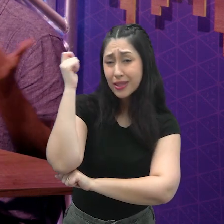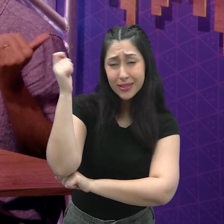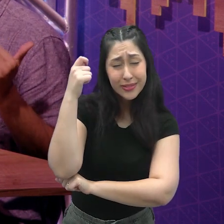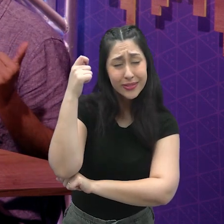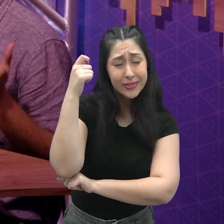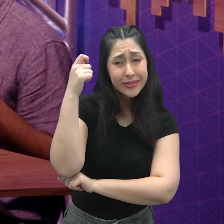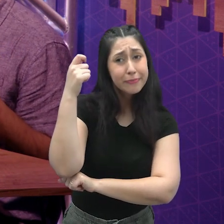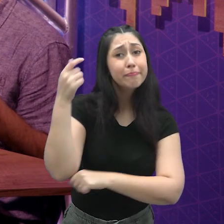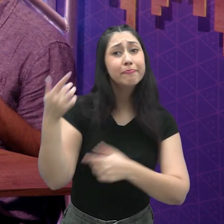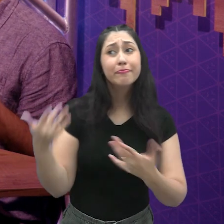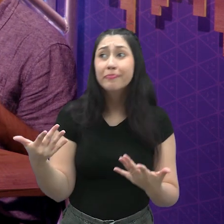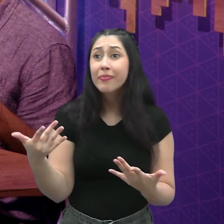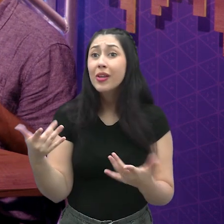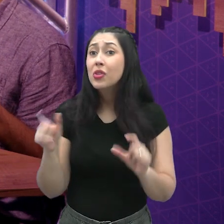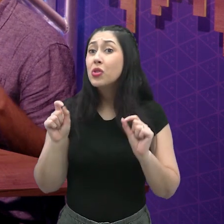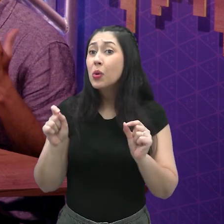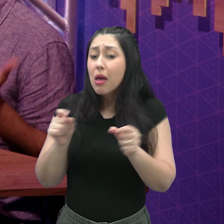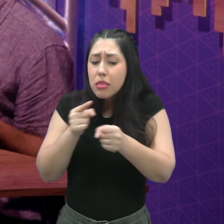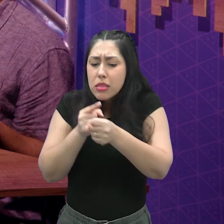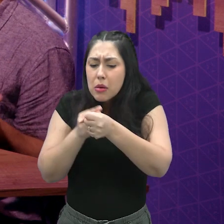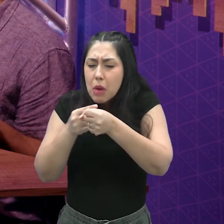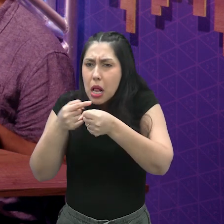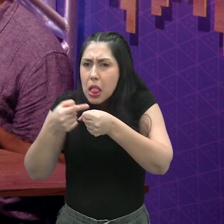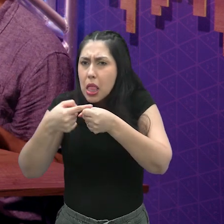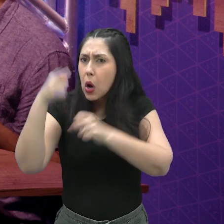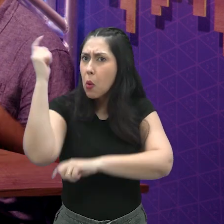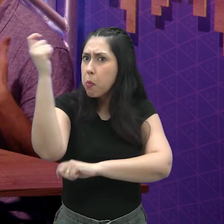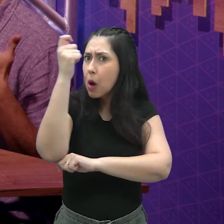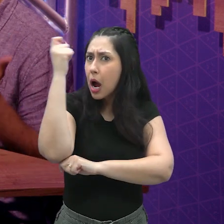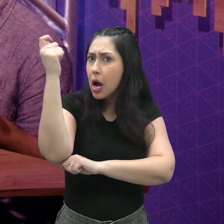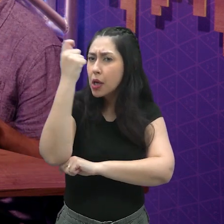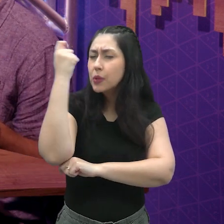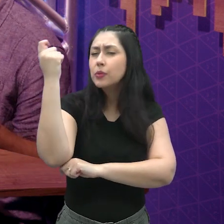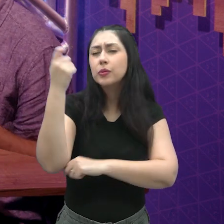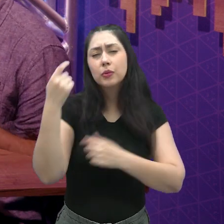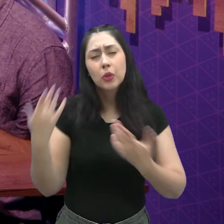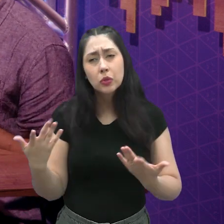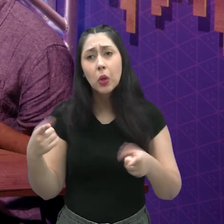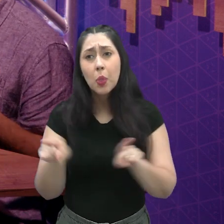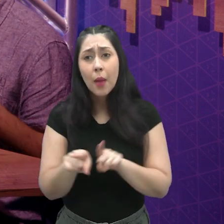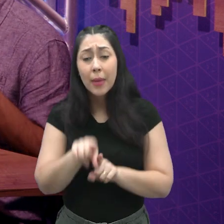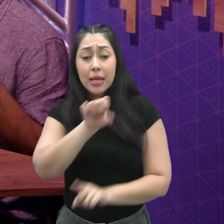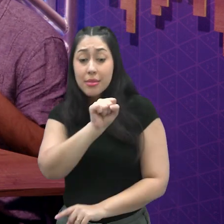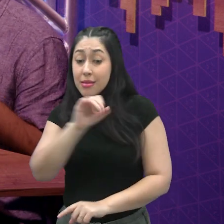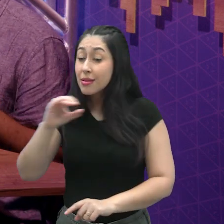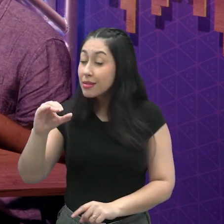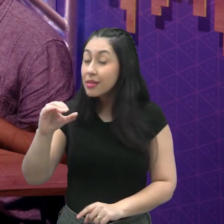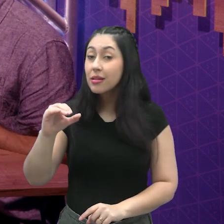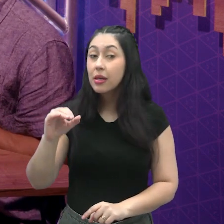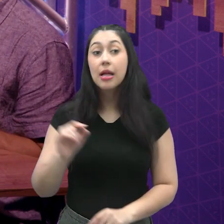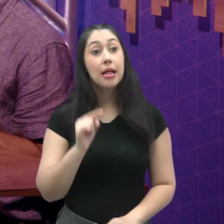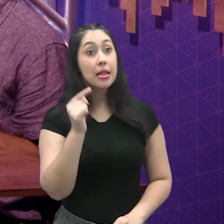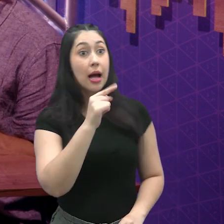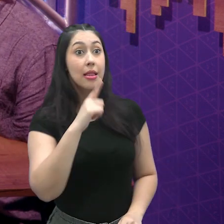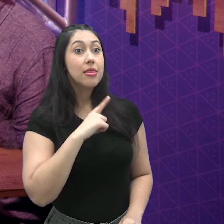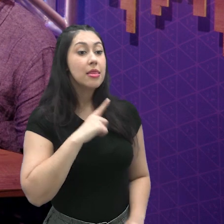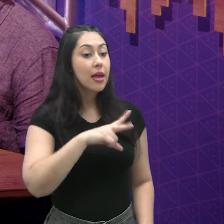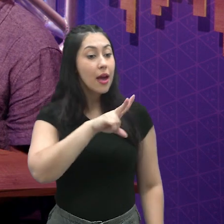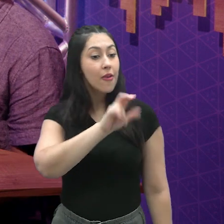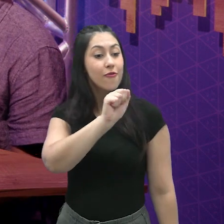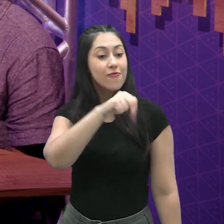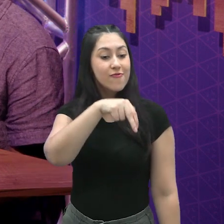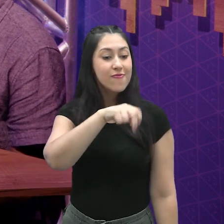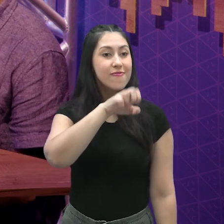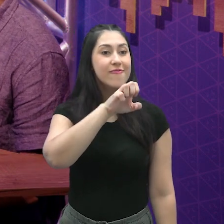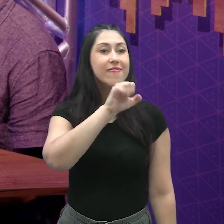de o interior do Rio Grande do Sul e de Santa Catarina ali, né? Lá a gente tem a